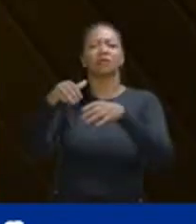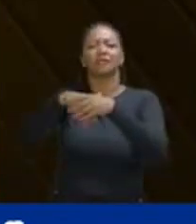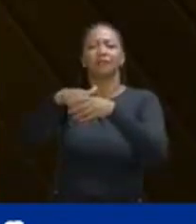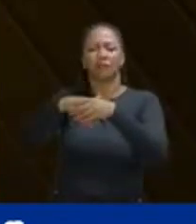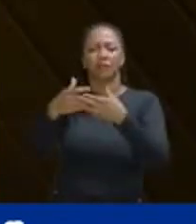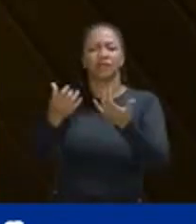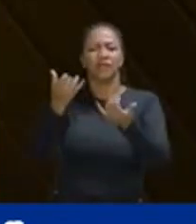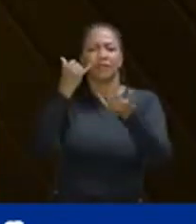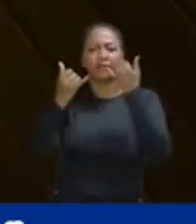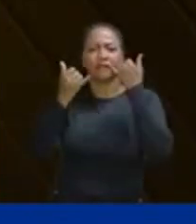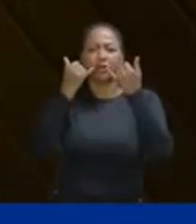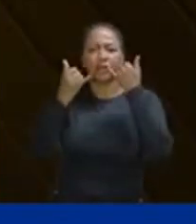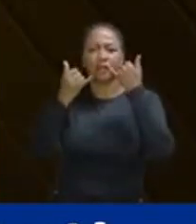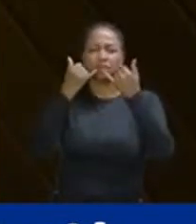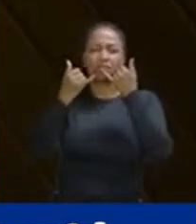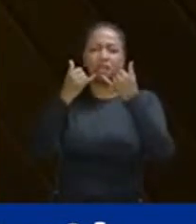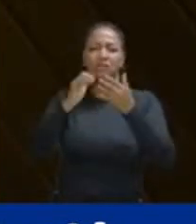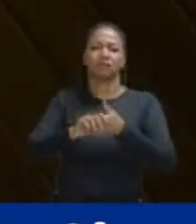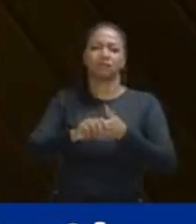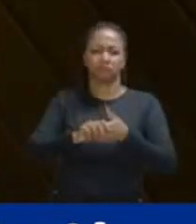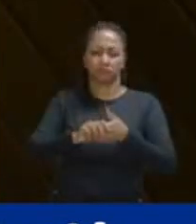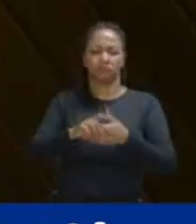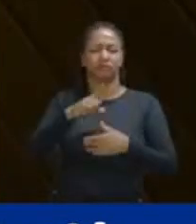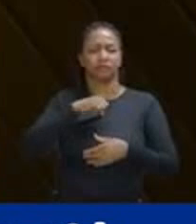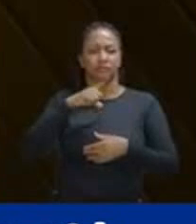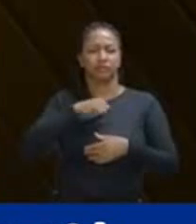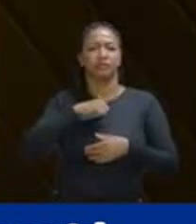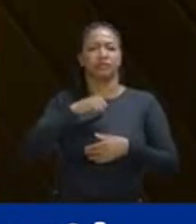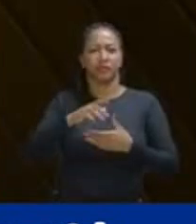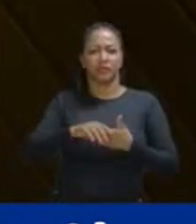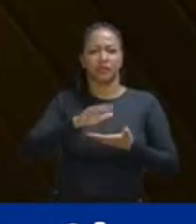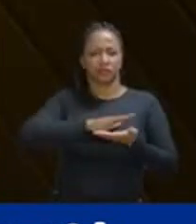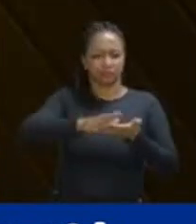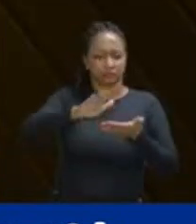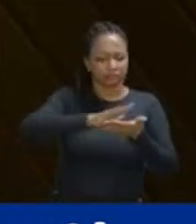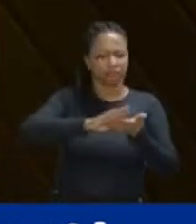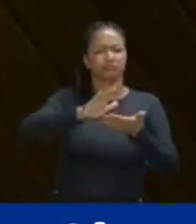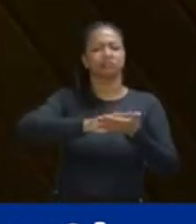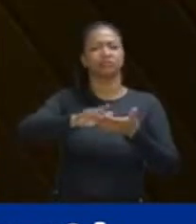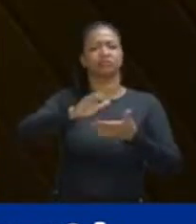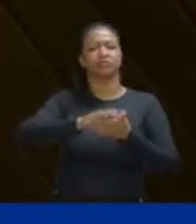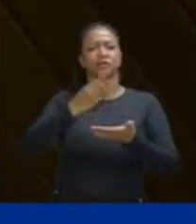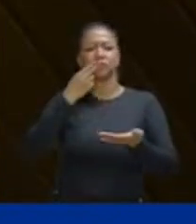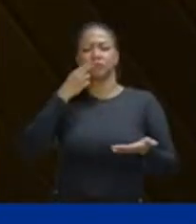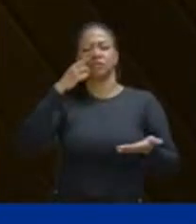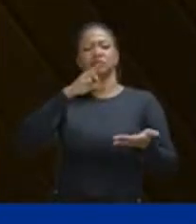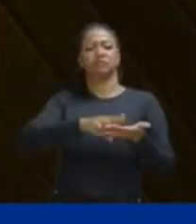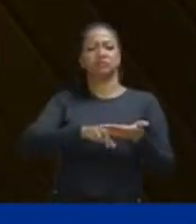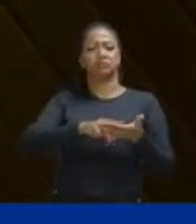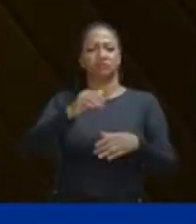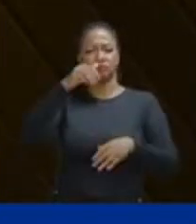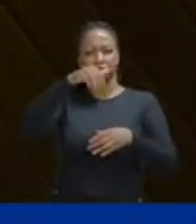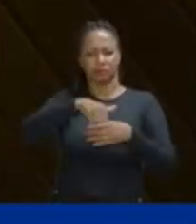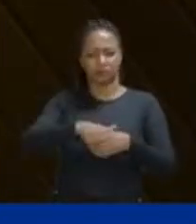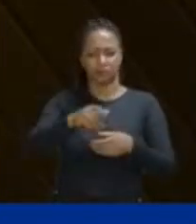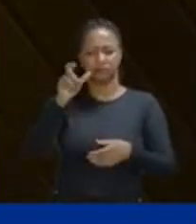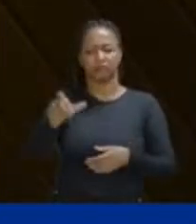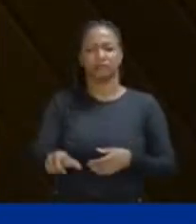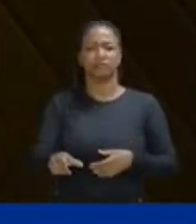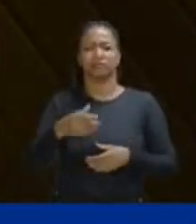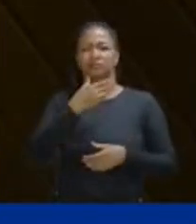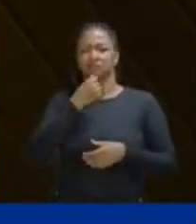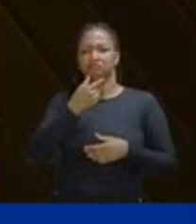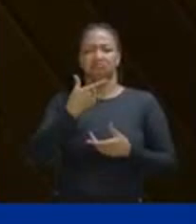as informações da notificação, inclusive a de que houve expedição de notificação via postal ao eleitor, sem